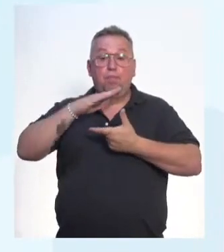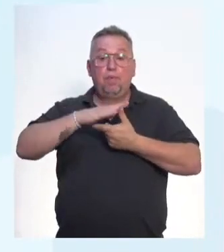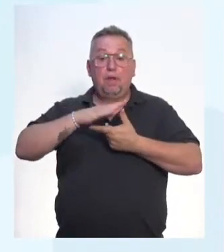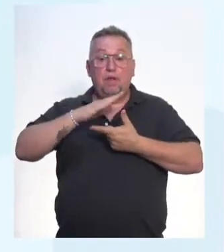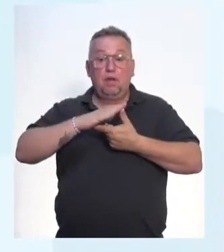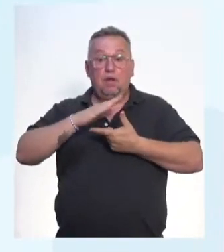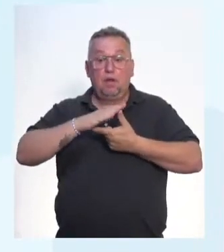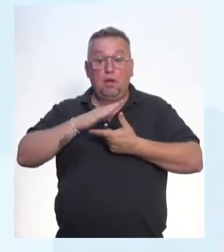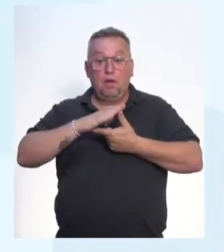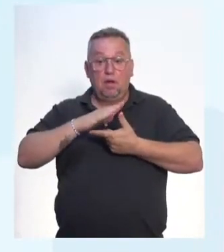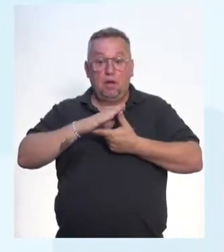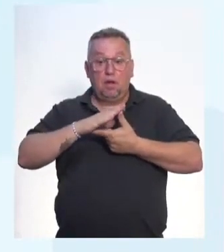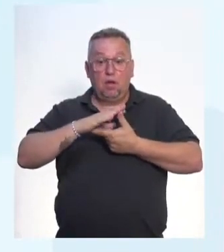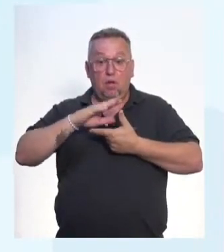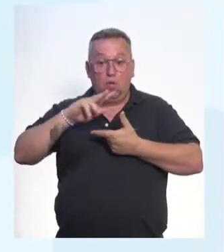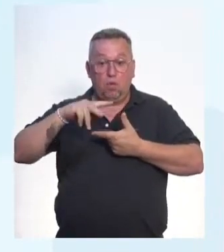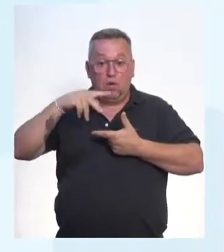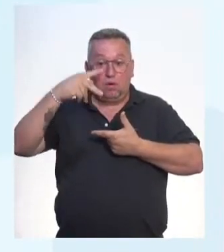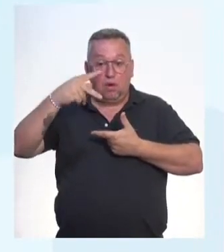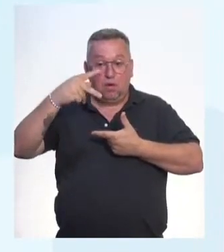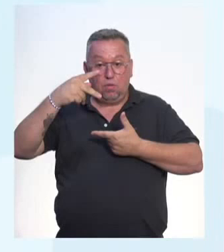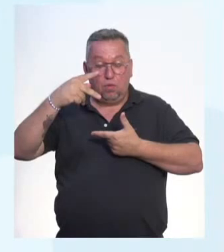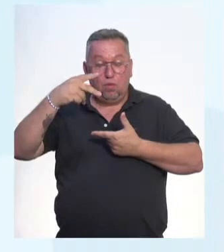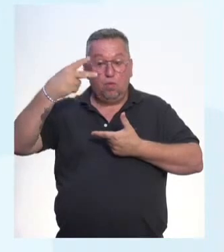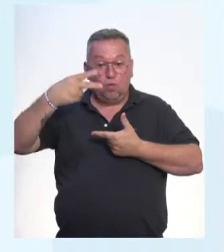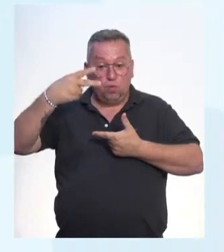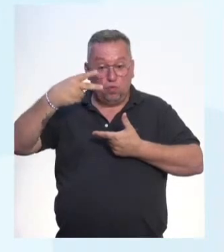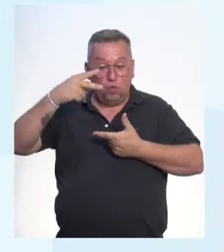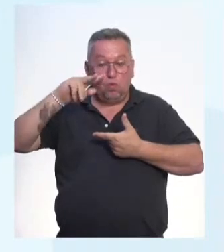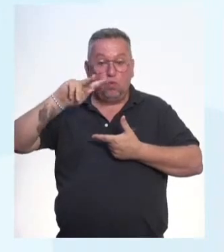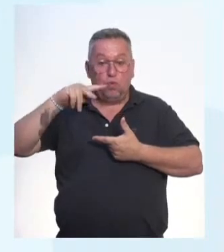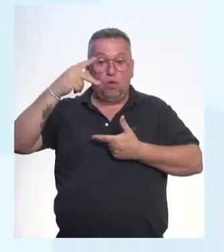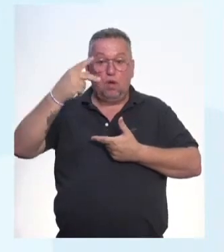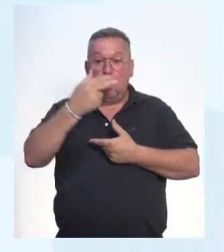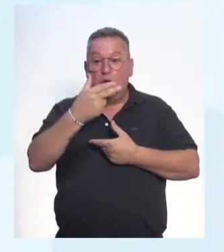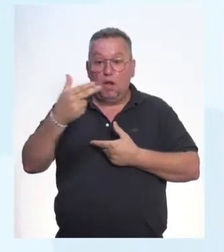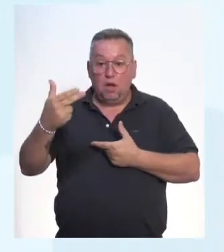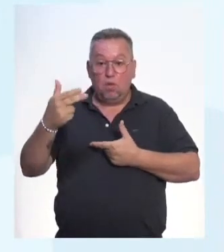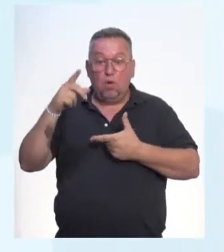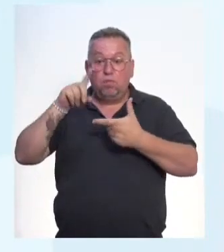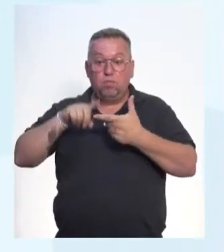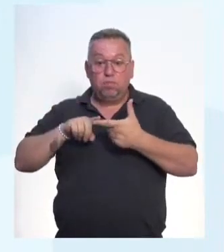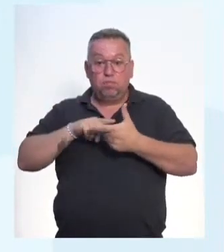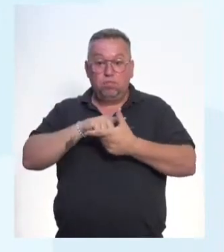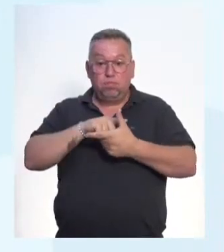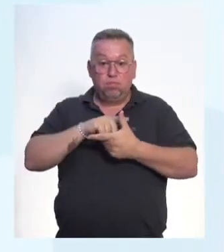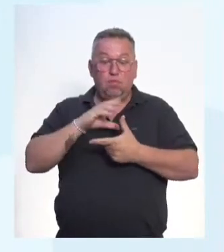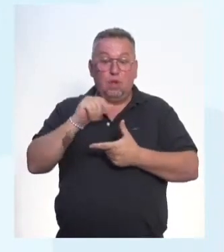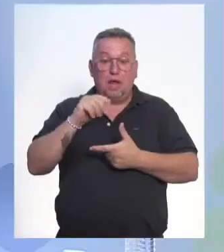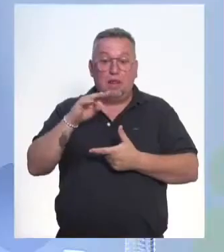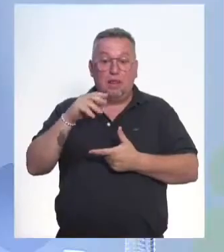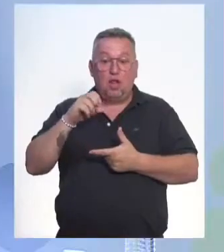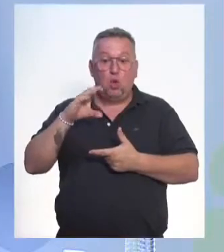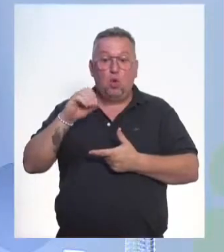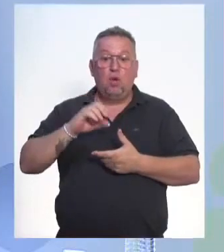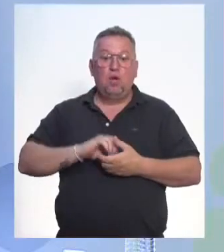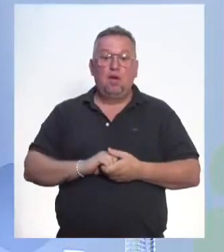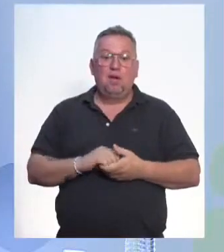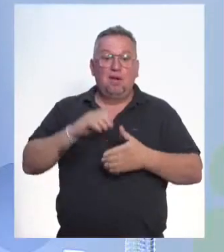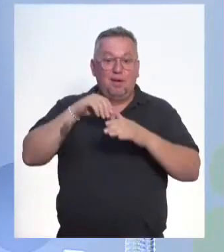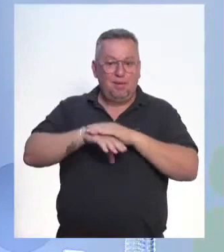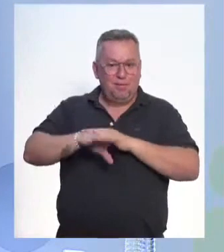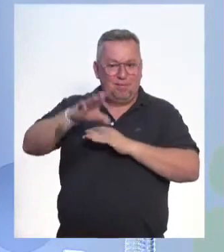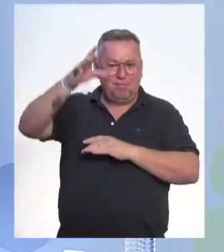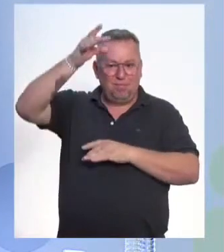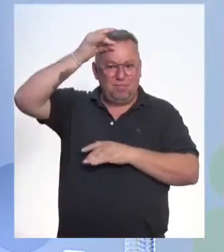da hipotenusa é igual à soma dos quadrados dos catetos. Guardou